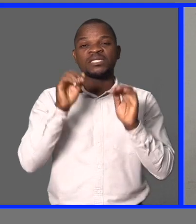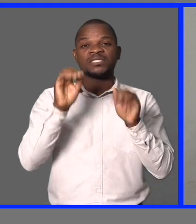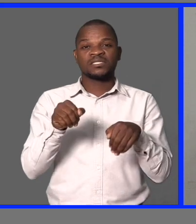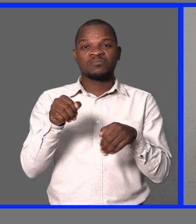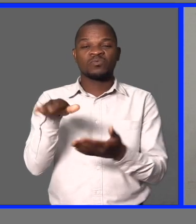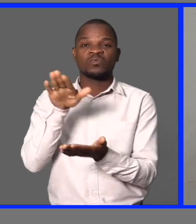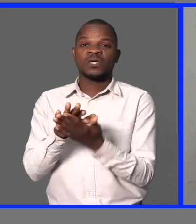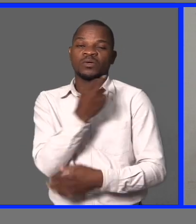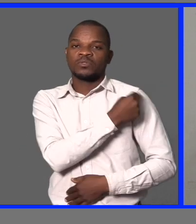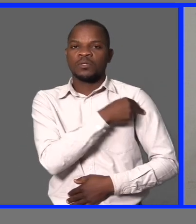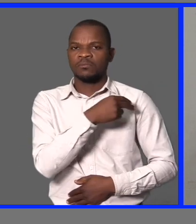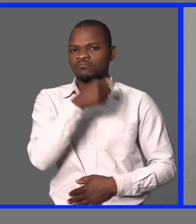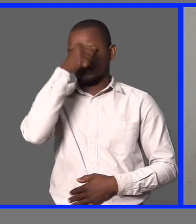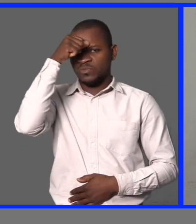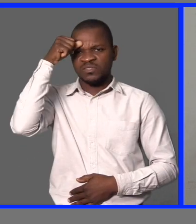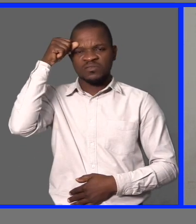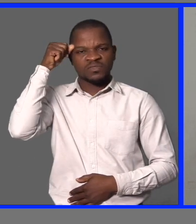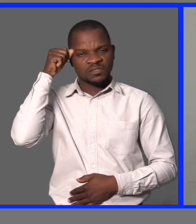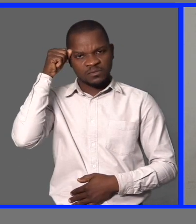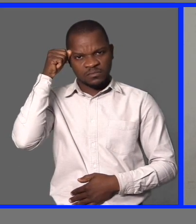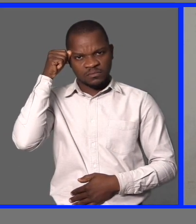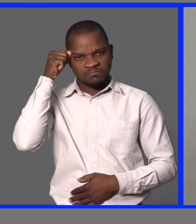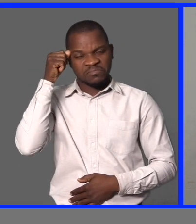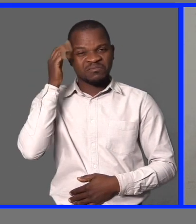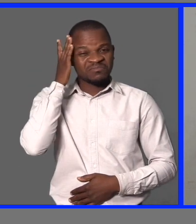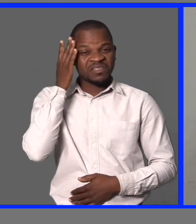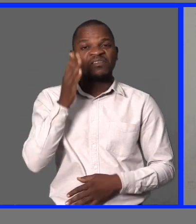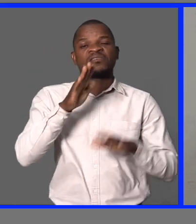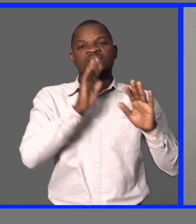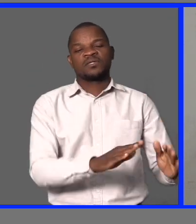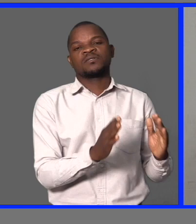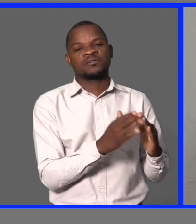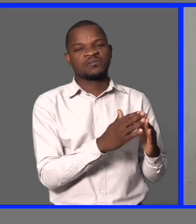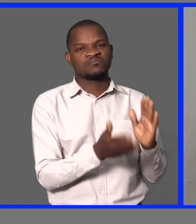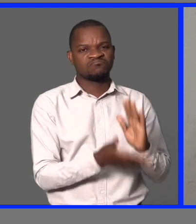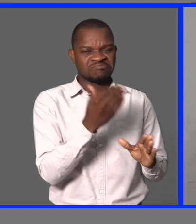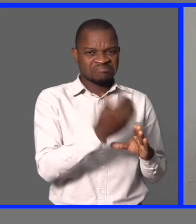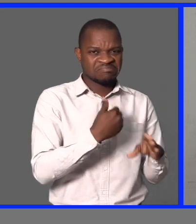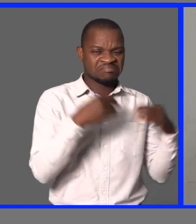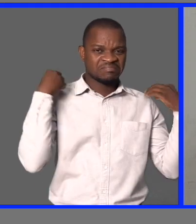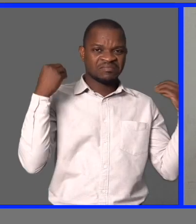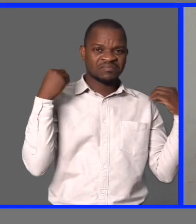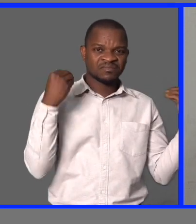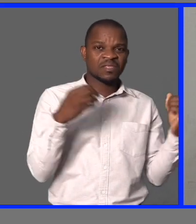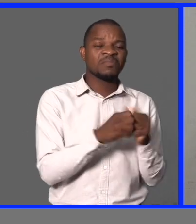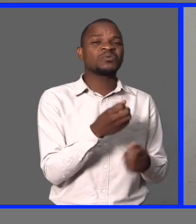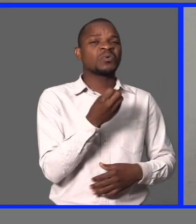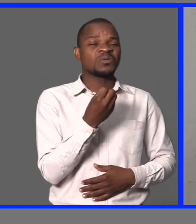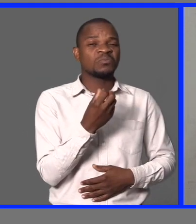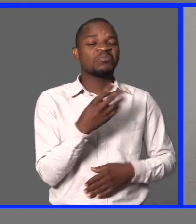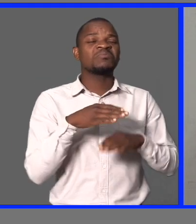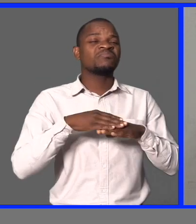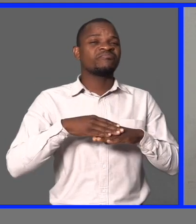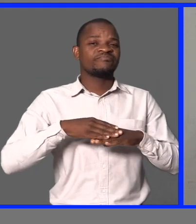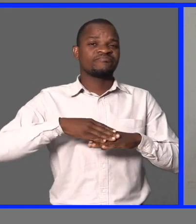chave para o Hospital Central sempre. Às vezes já nem íamos lá por causa de condições. Então ficávamos aqui em casa, tentava fazer aqui em casa, mas aquela dor, às vezes eu também